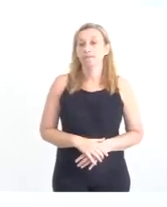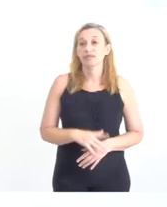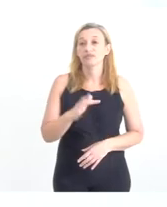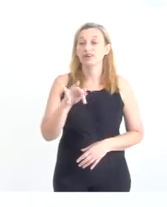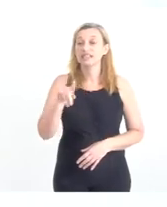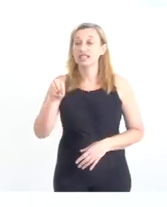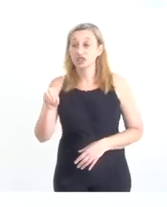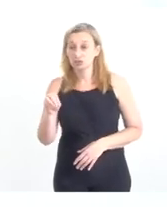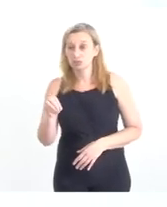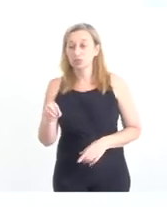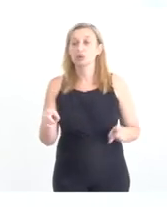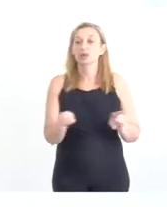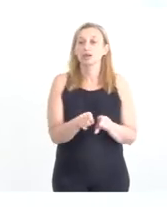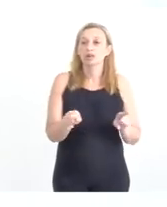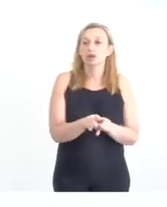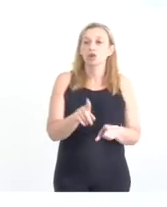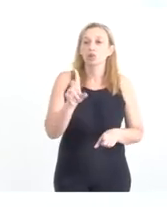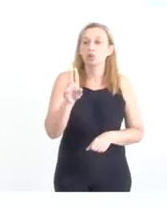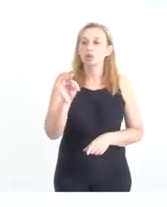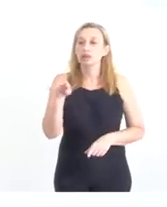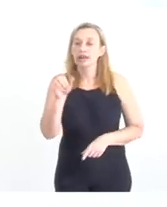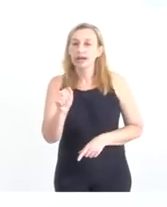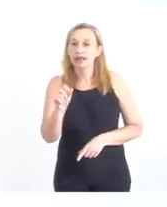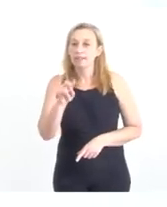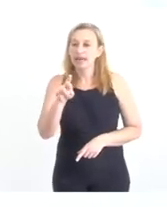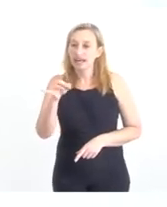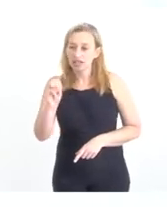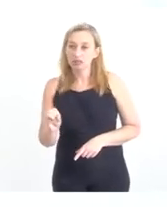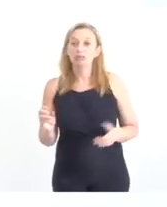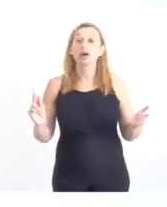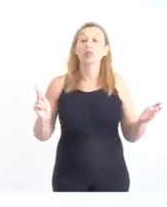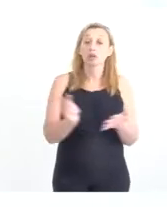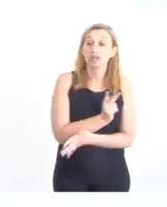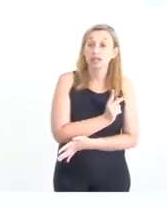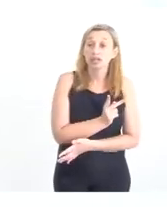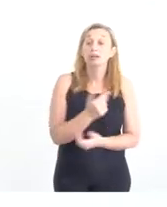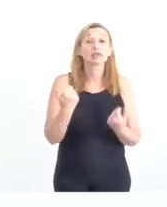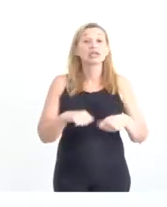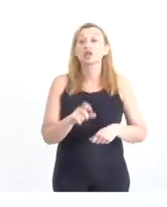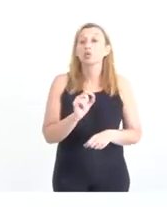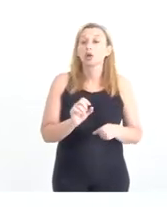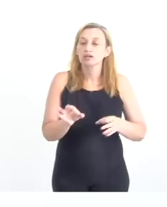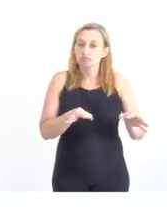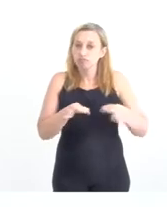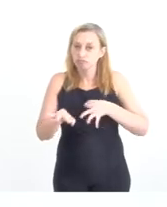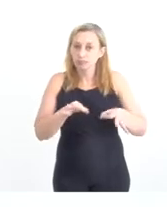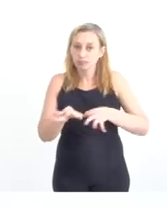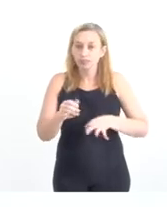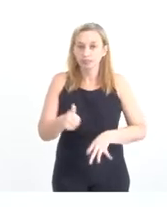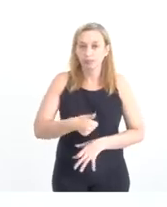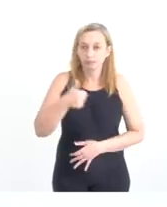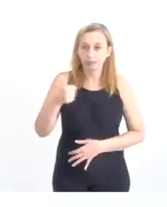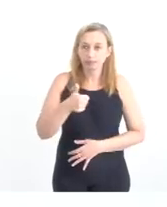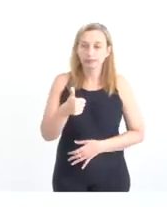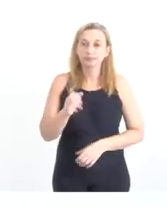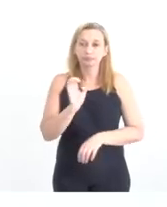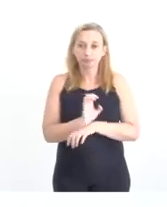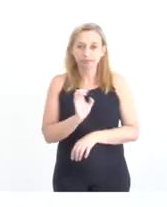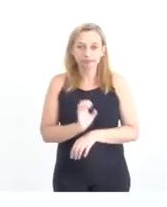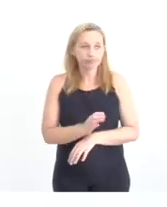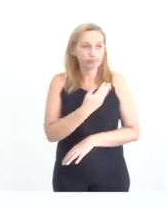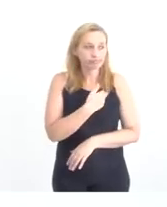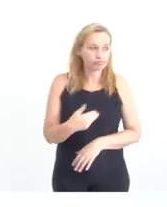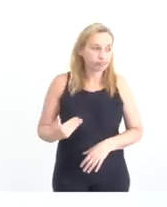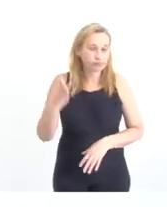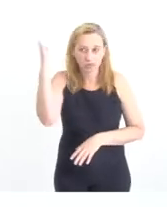do fascismo EA cabeça do ultraliberalismo né E para isso acontecer a gente precisa se organizar da melhor forma possível para que o estado